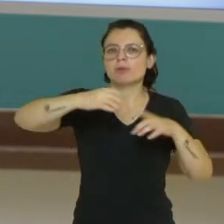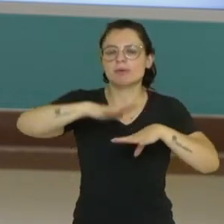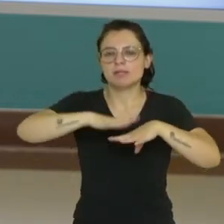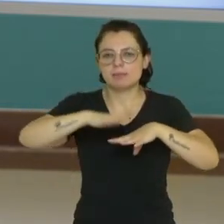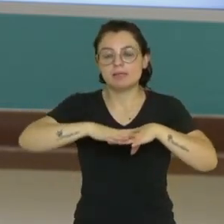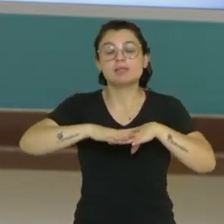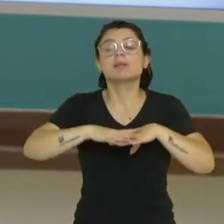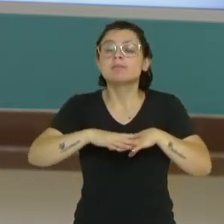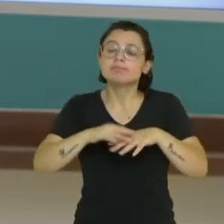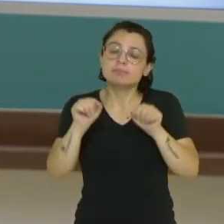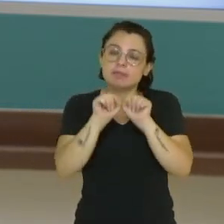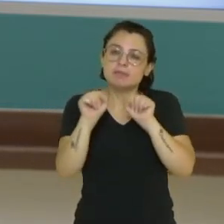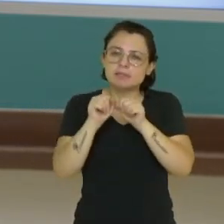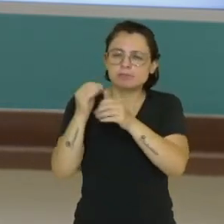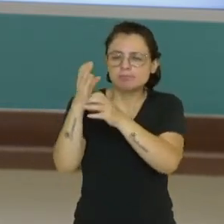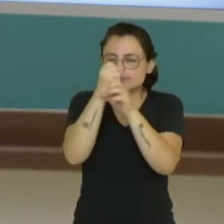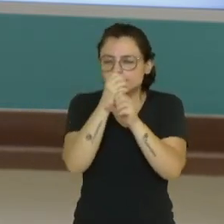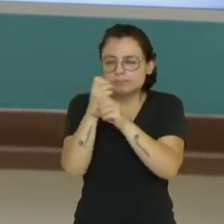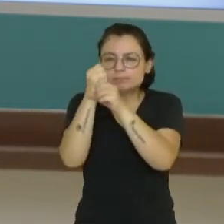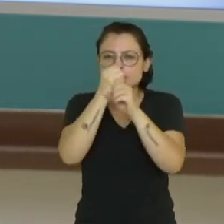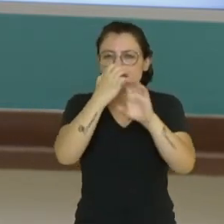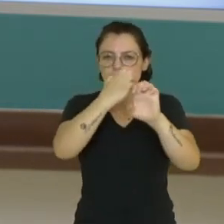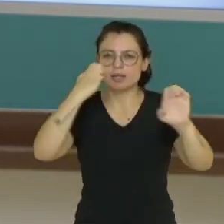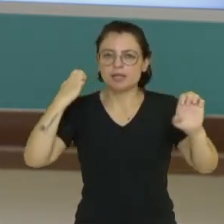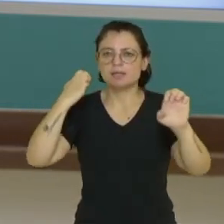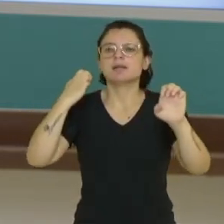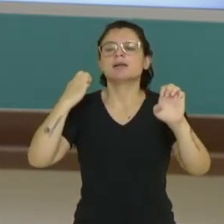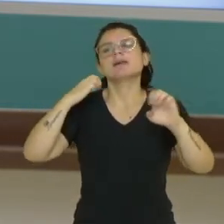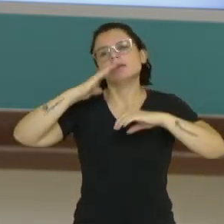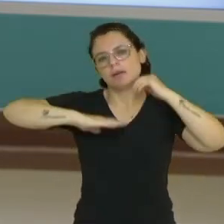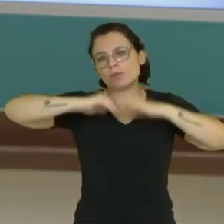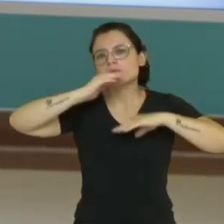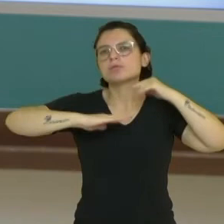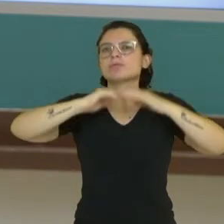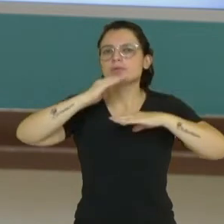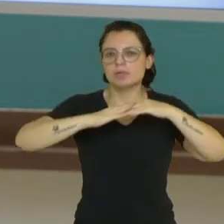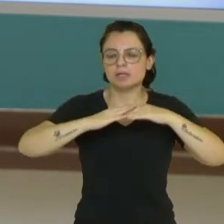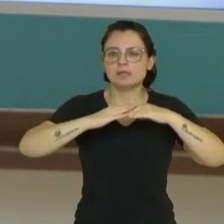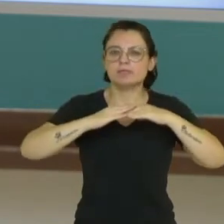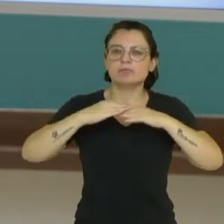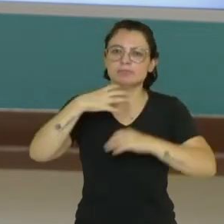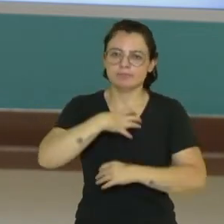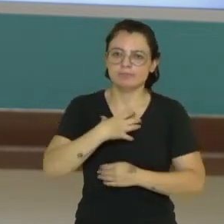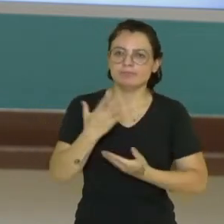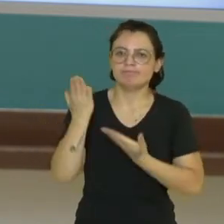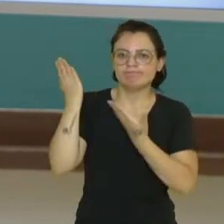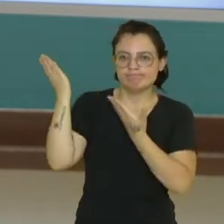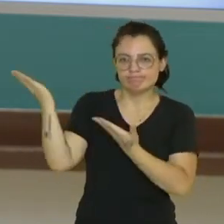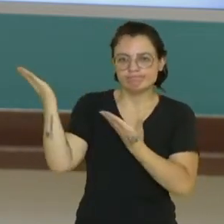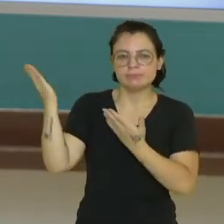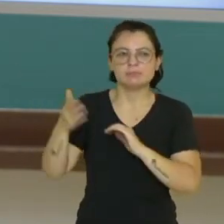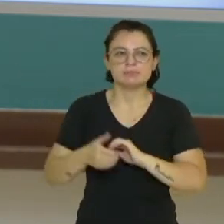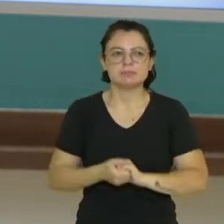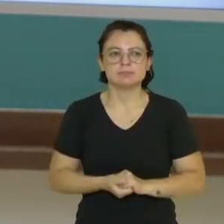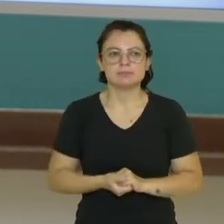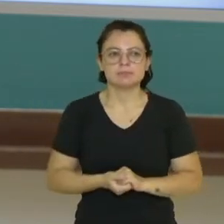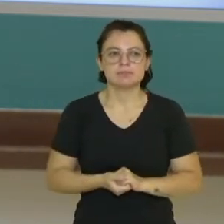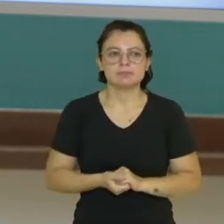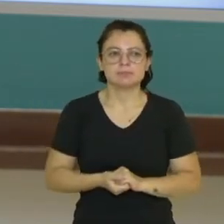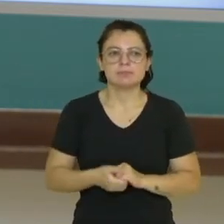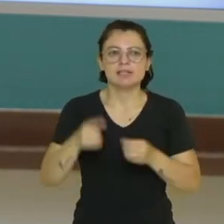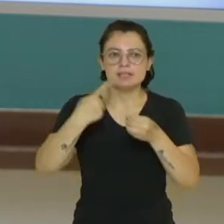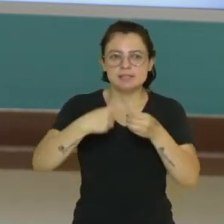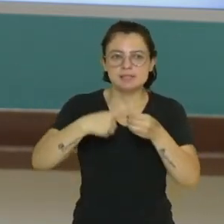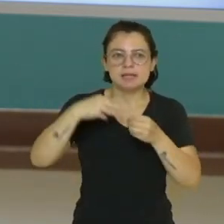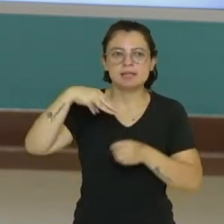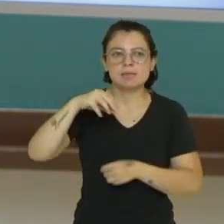poder fazer então esses cálculos de engenharia e construir essas pirâmides enormes, né? Então, ó, cidade maia